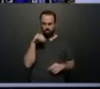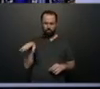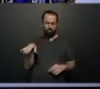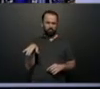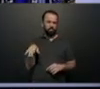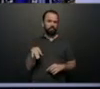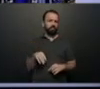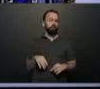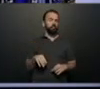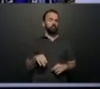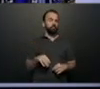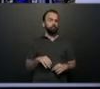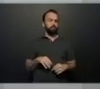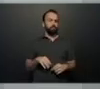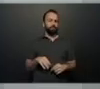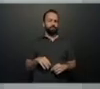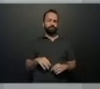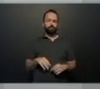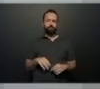lixo comum.